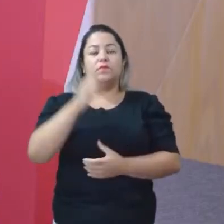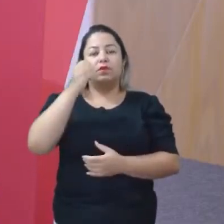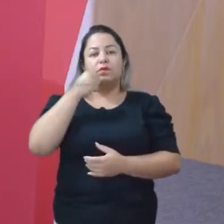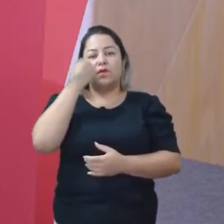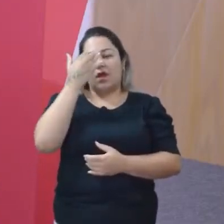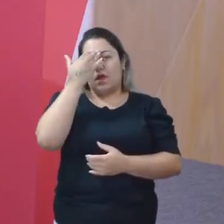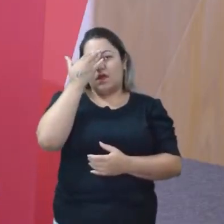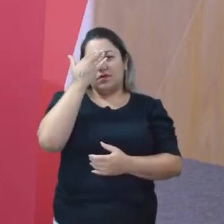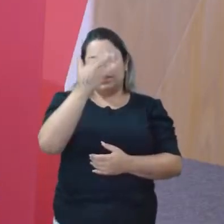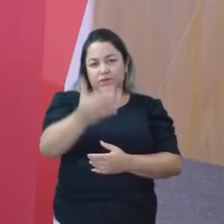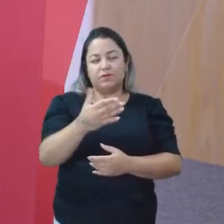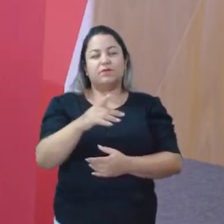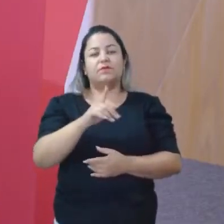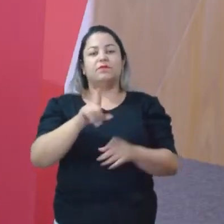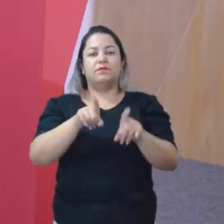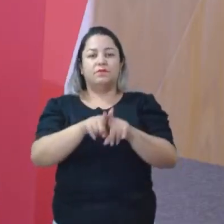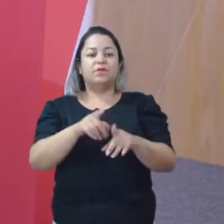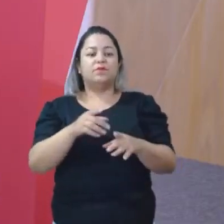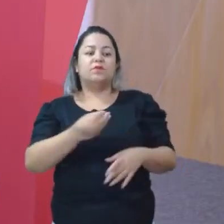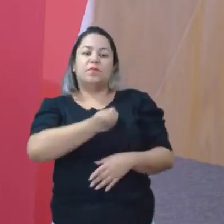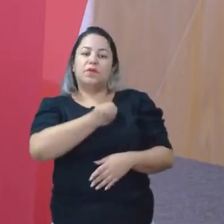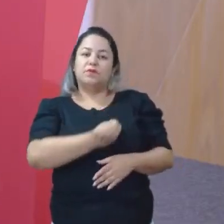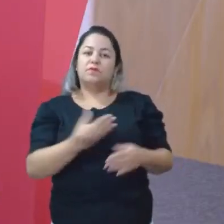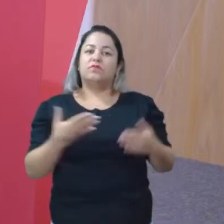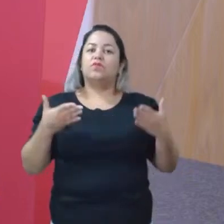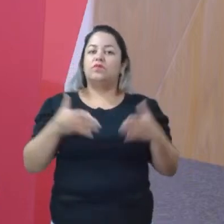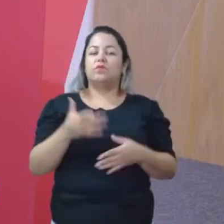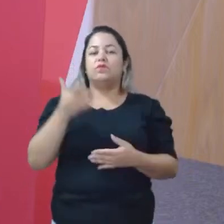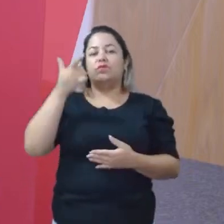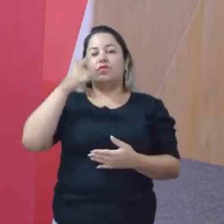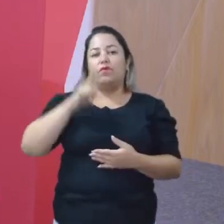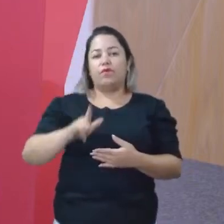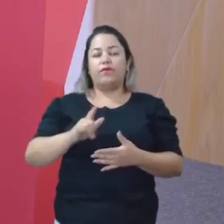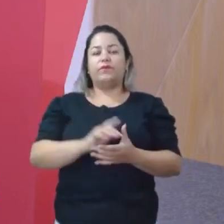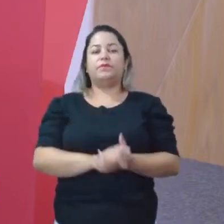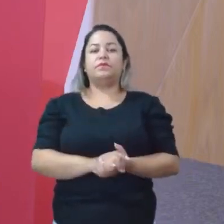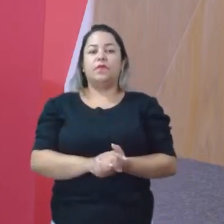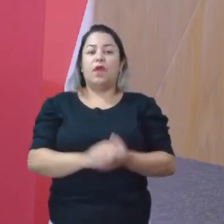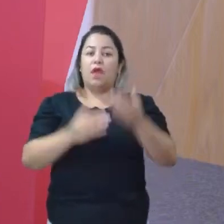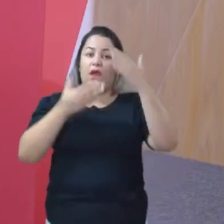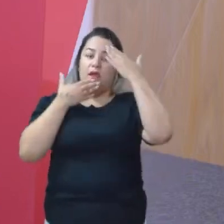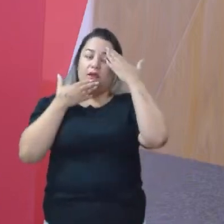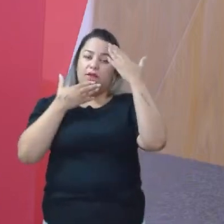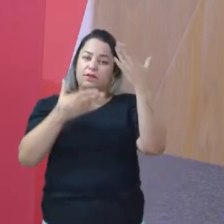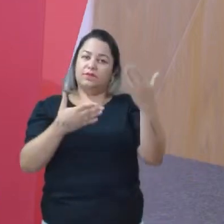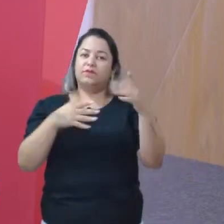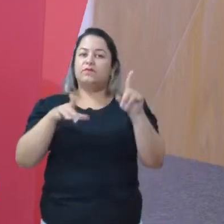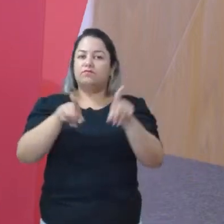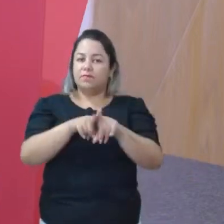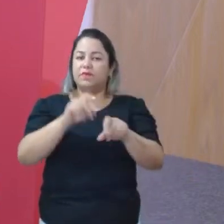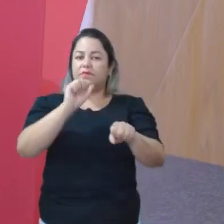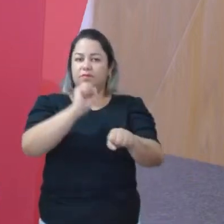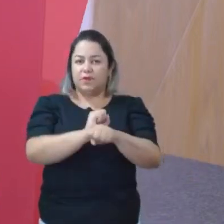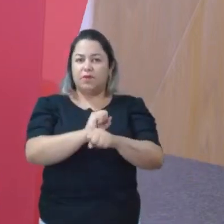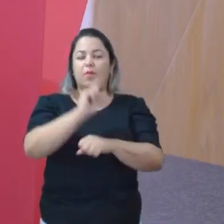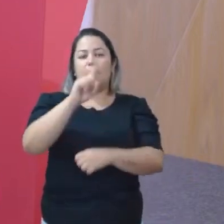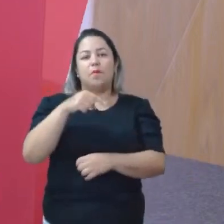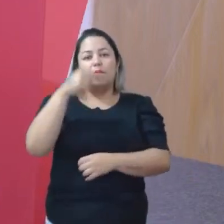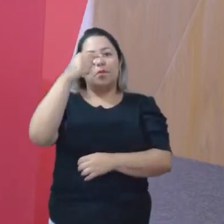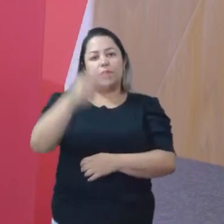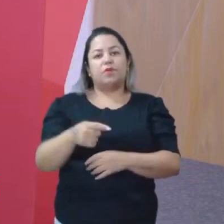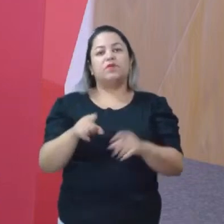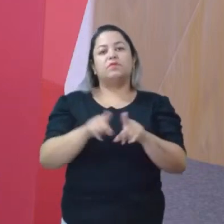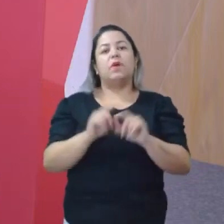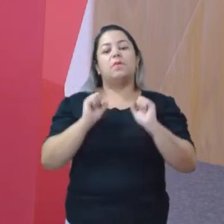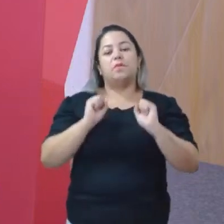queria agradecer então sua participação mais uma vez e agradecer e esperar que uma próxima vez a gente possa